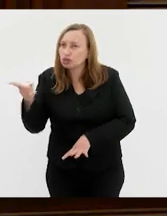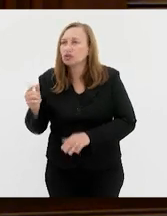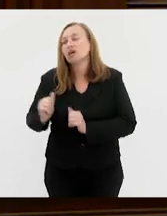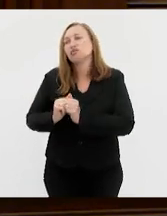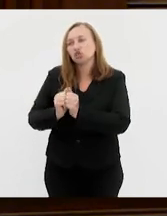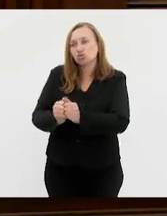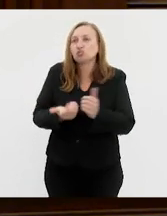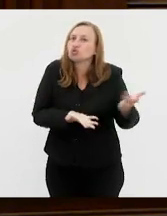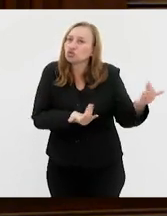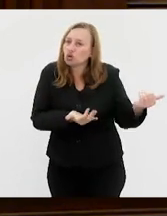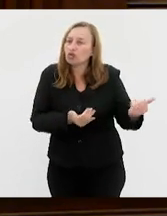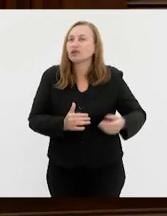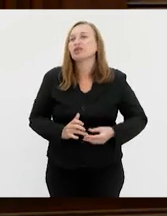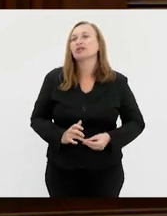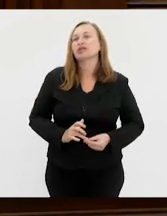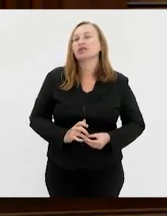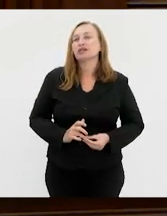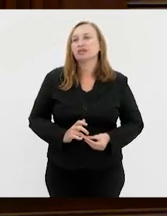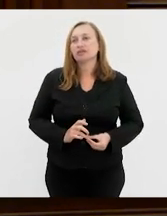ali.